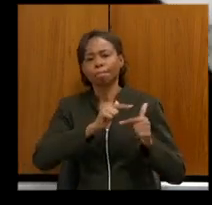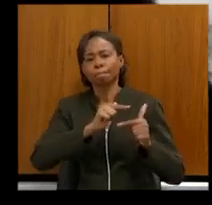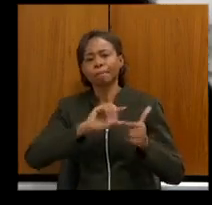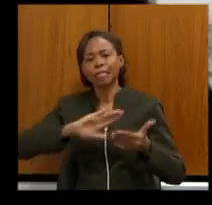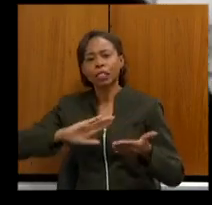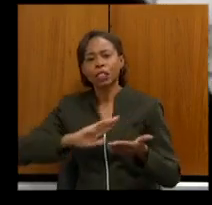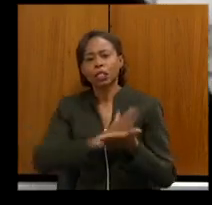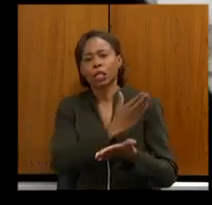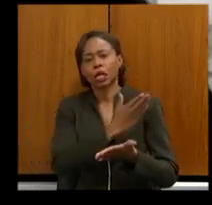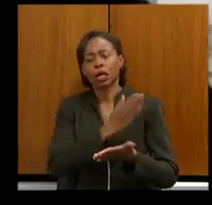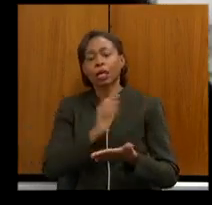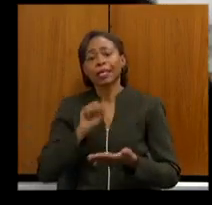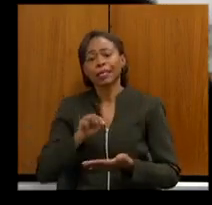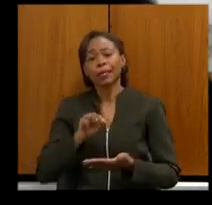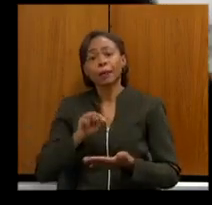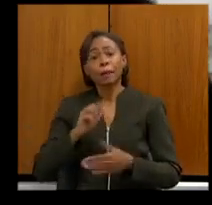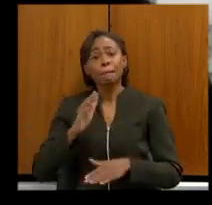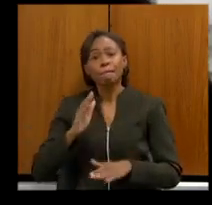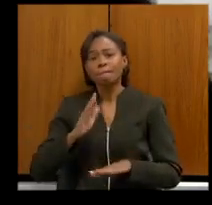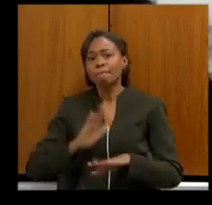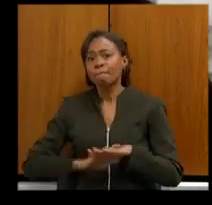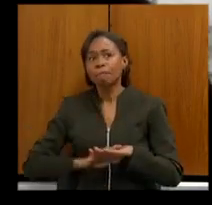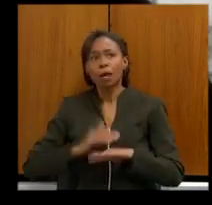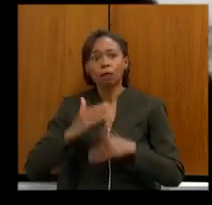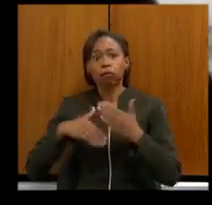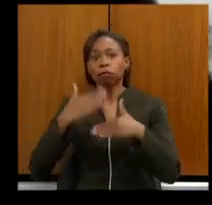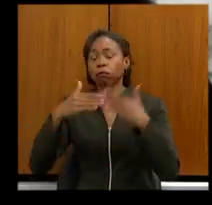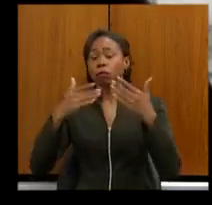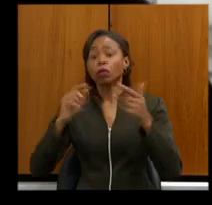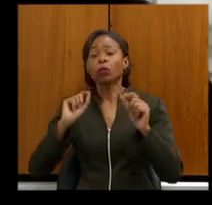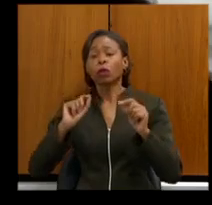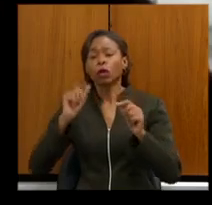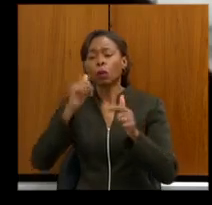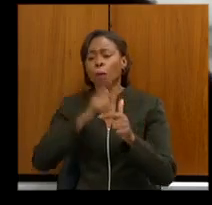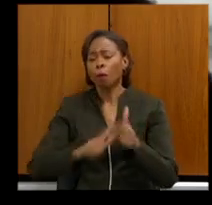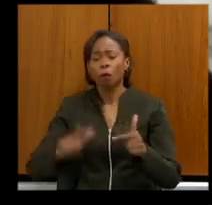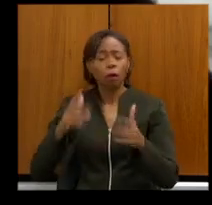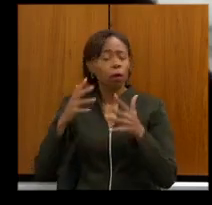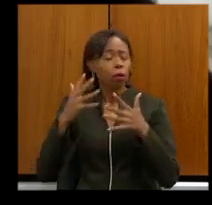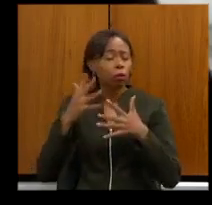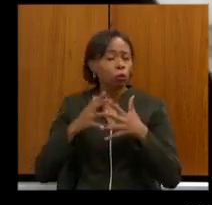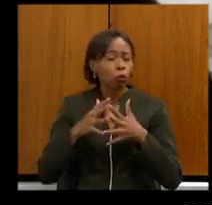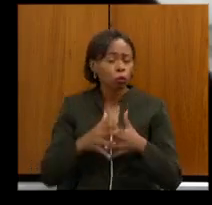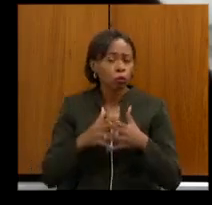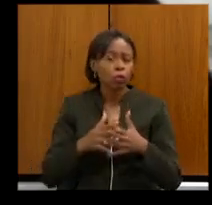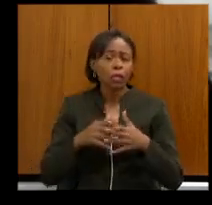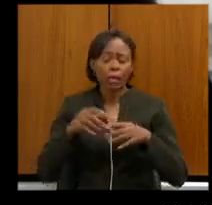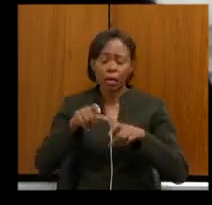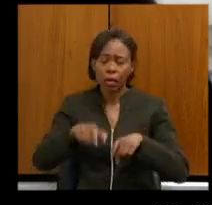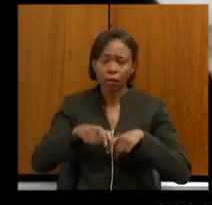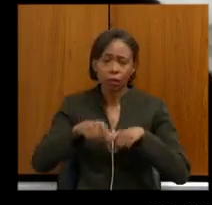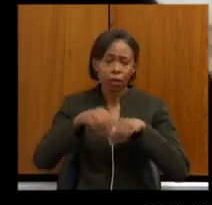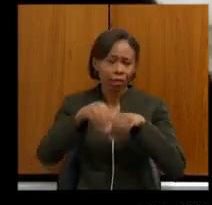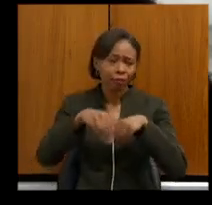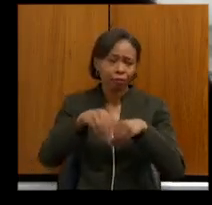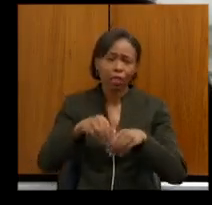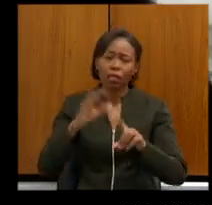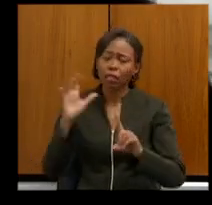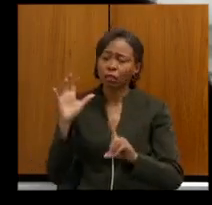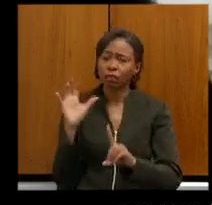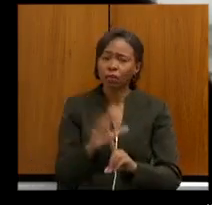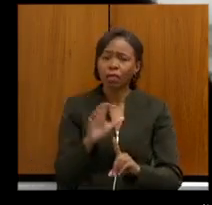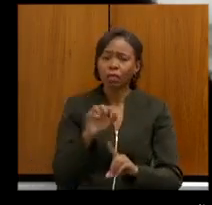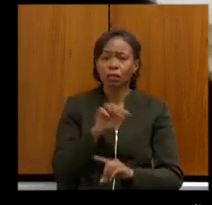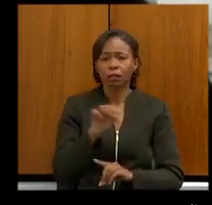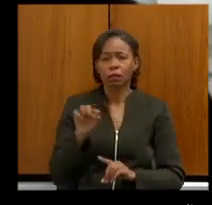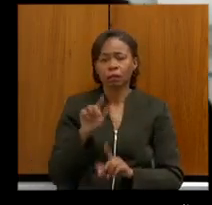acelerando o processo né de conflitos agrários e de impactos ambientais a estes